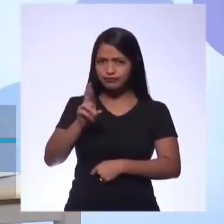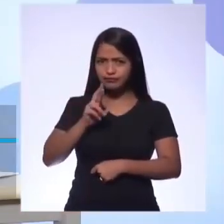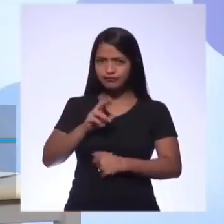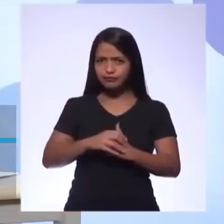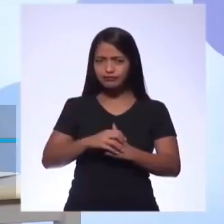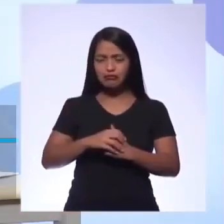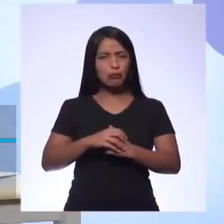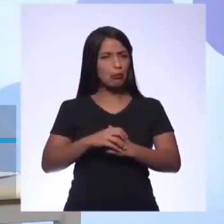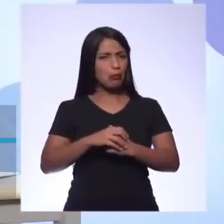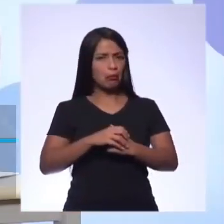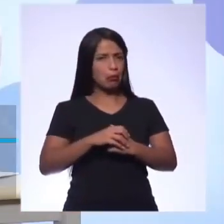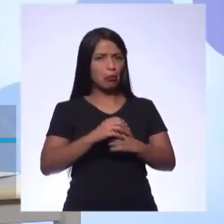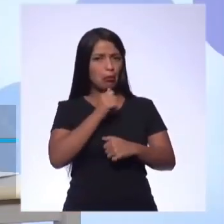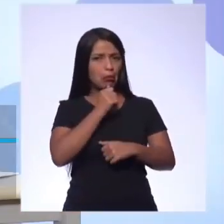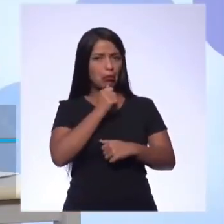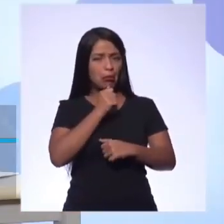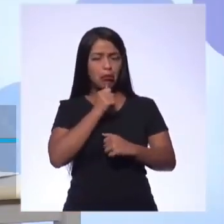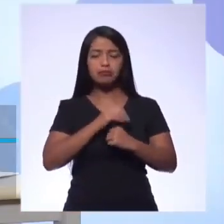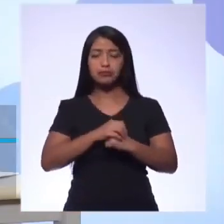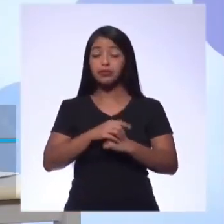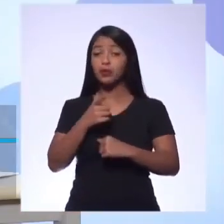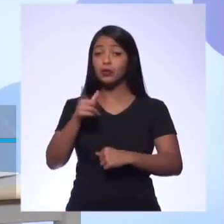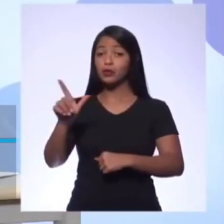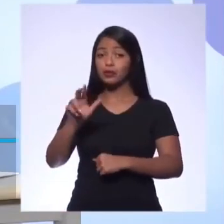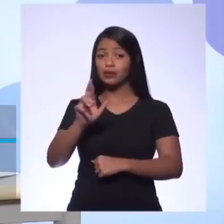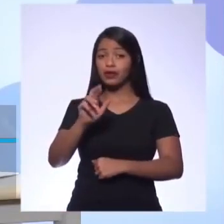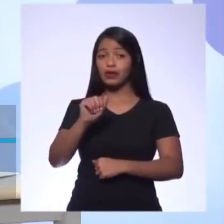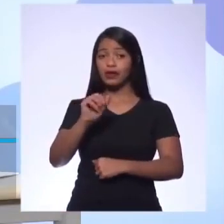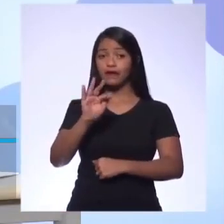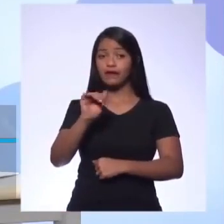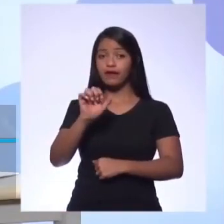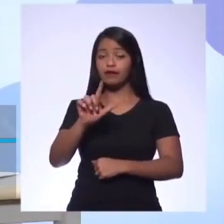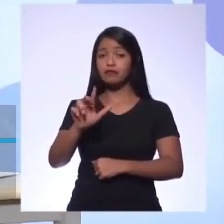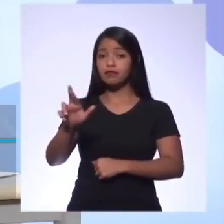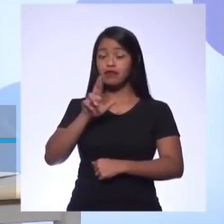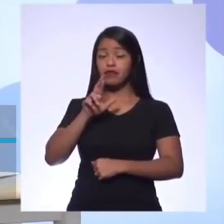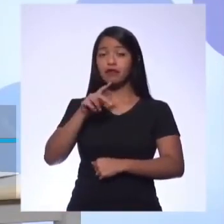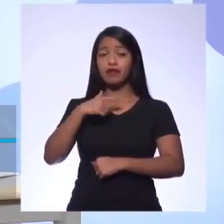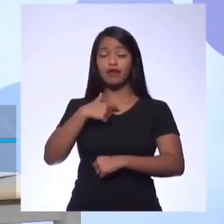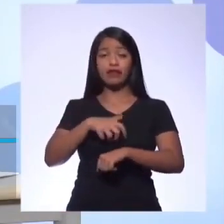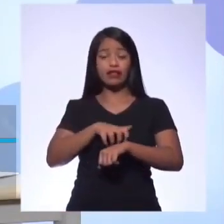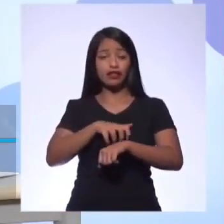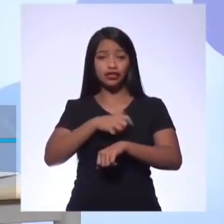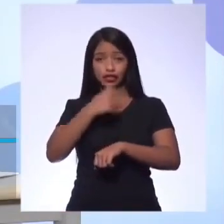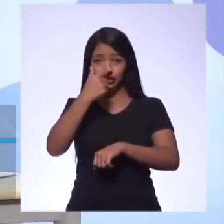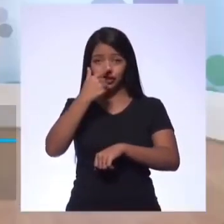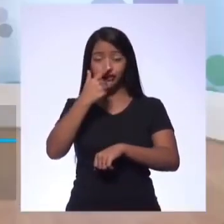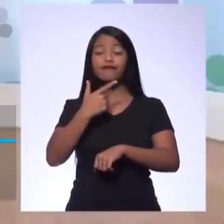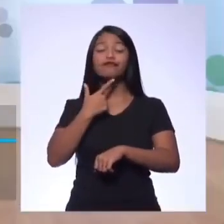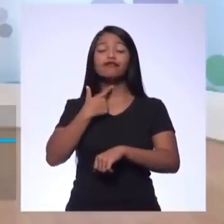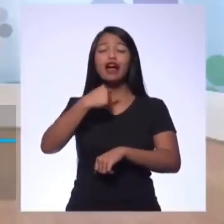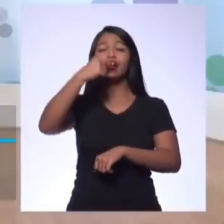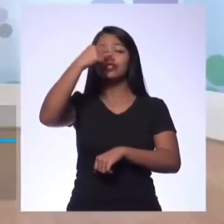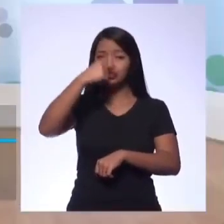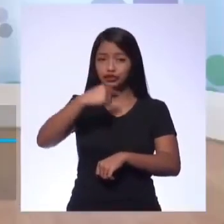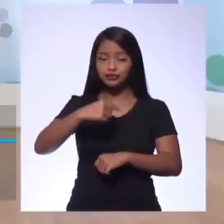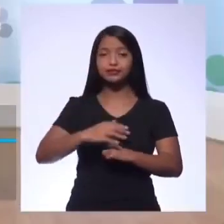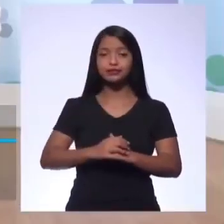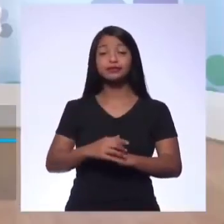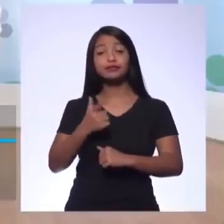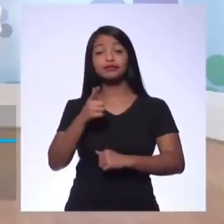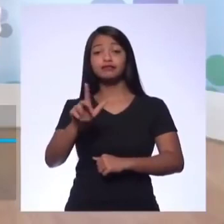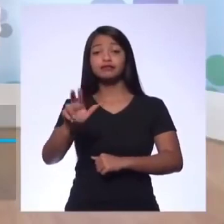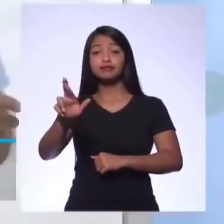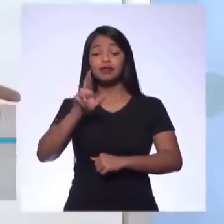Quando eu espirro, meu nariz fica vermelho, disse o Eduardo. Tá certo, Eduardo. A reação pode ser